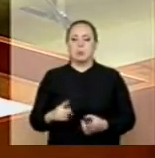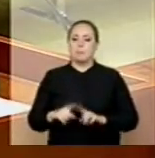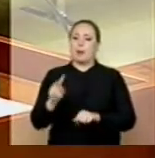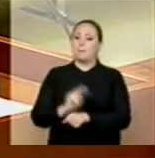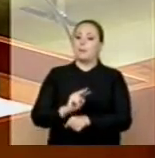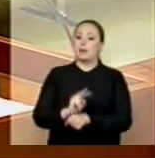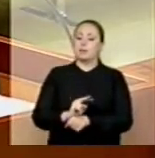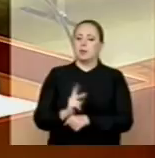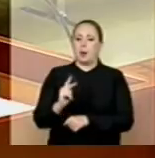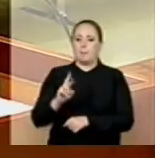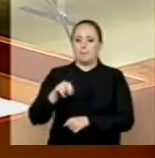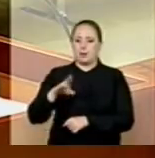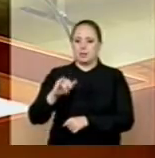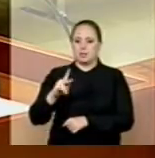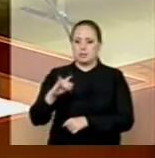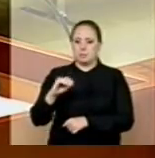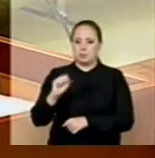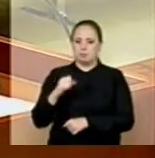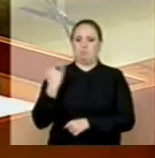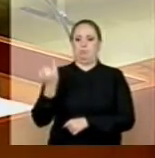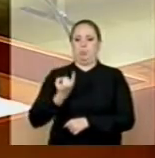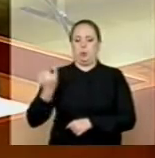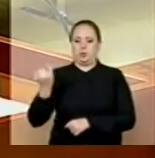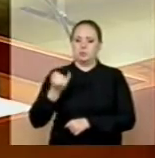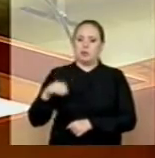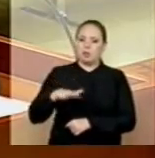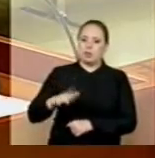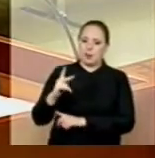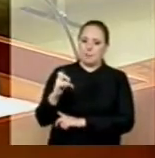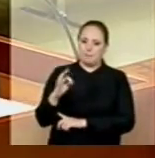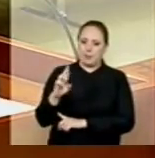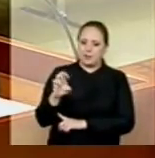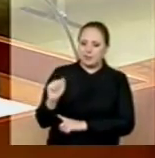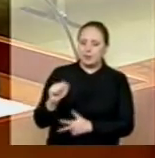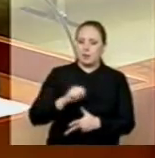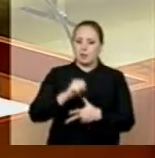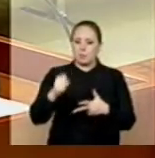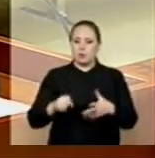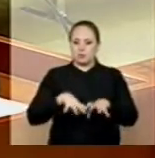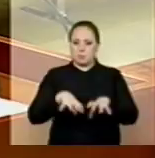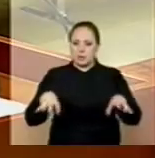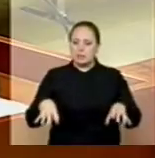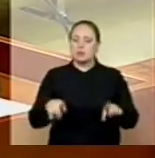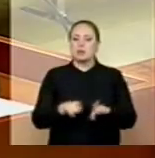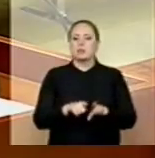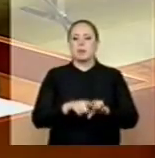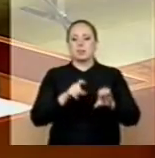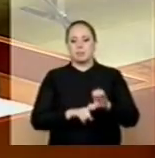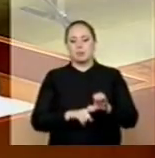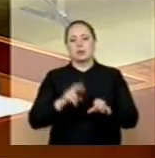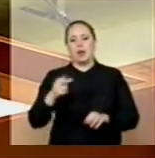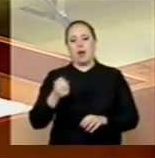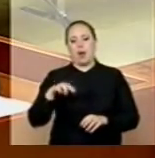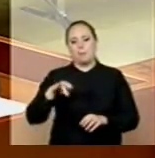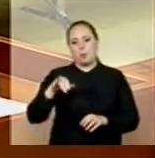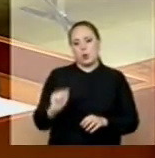princípios caríssimos e de natureza pétrea, como da separação dos poderes, a independência e harmonia entre o Poder Judiciário e o Poder